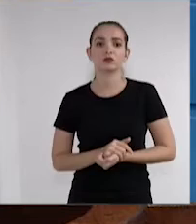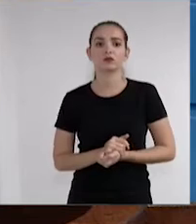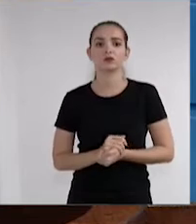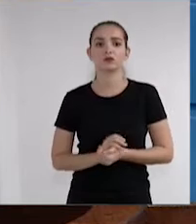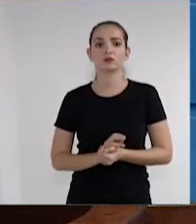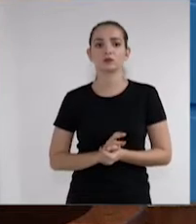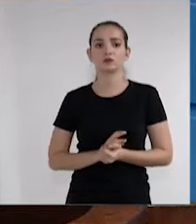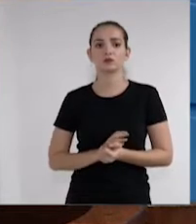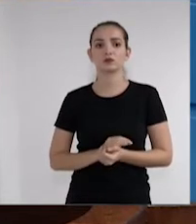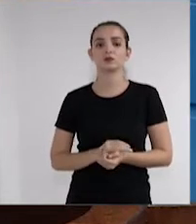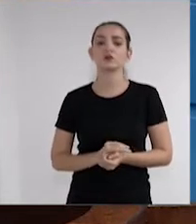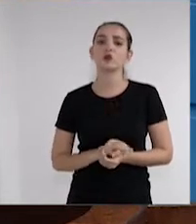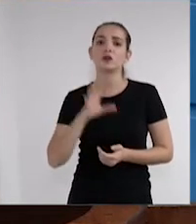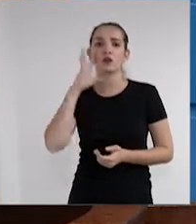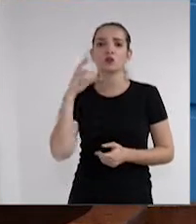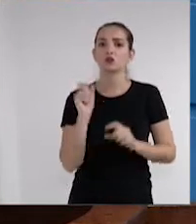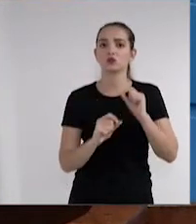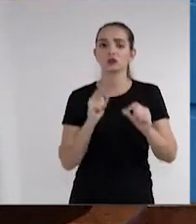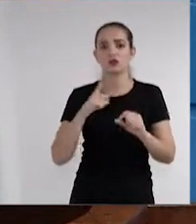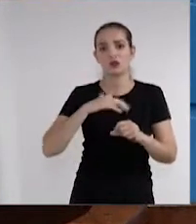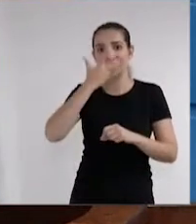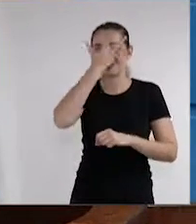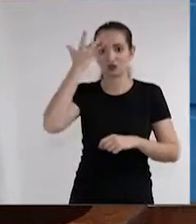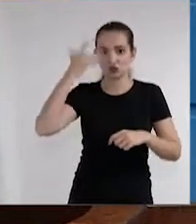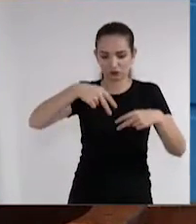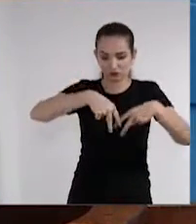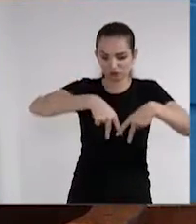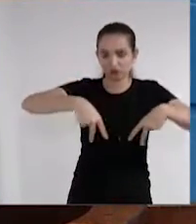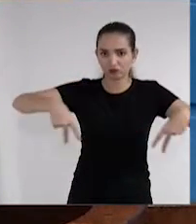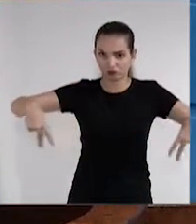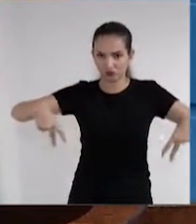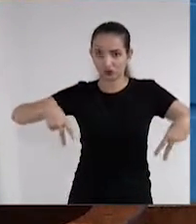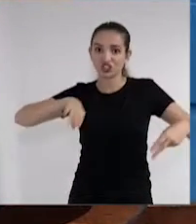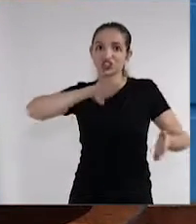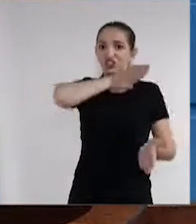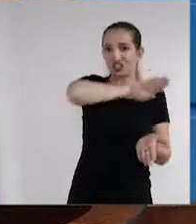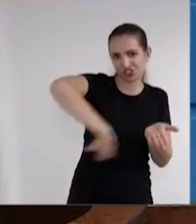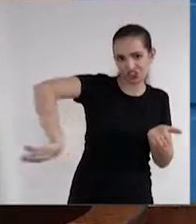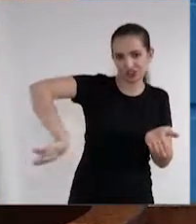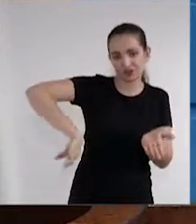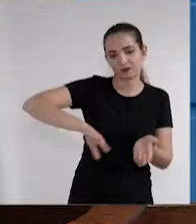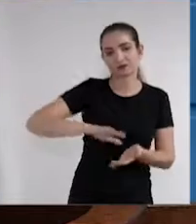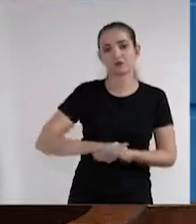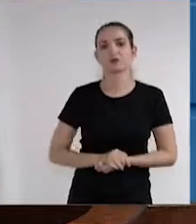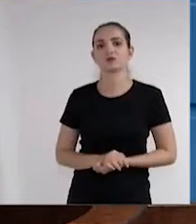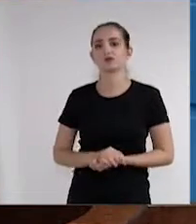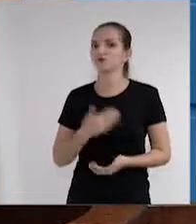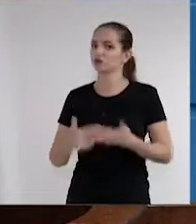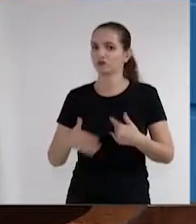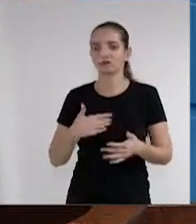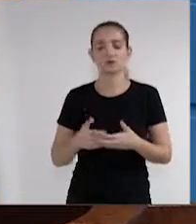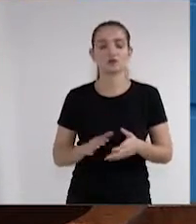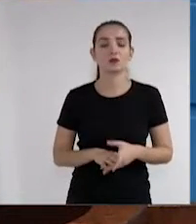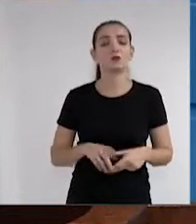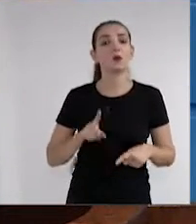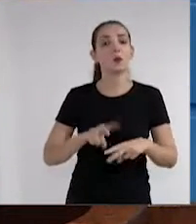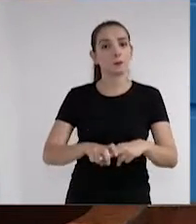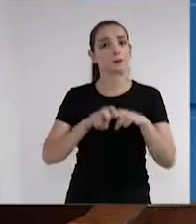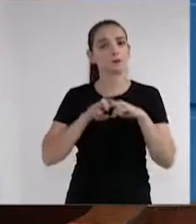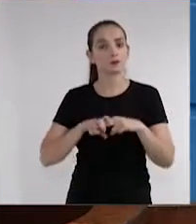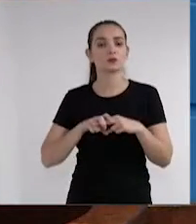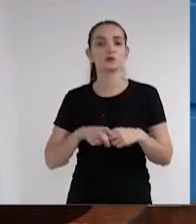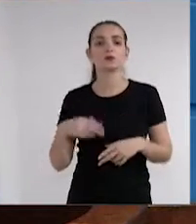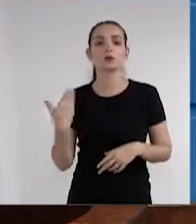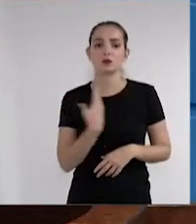e decidiram retirar os trabalhadores da rodovia a qualquer custo. Daí, então,